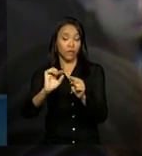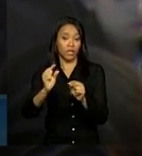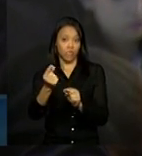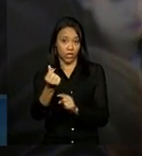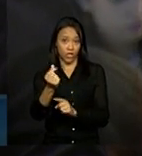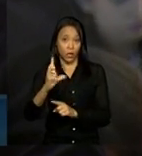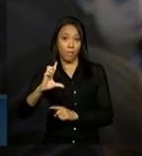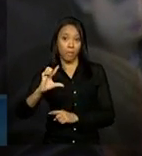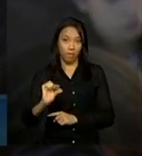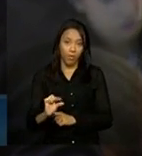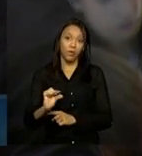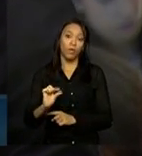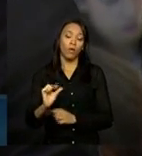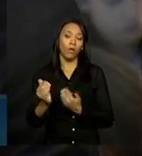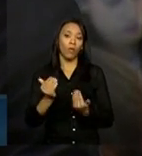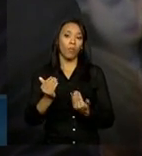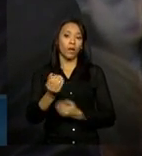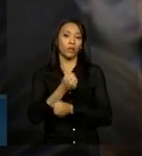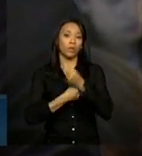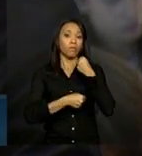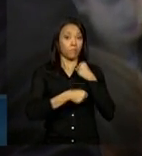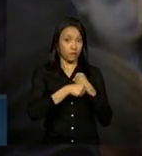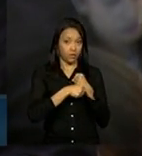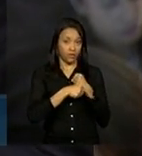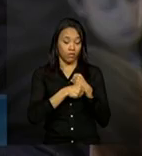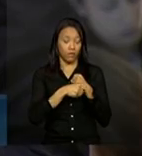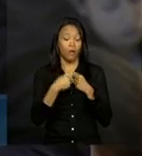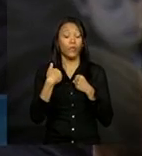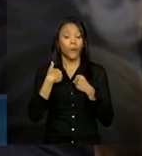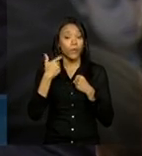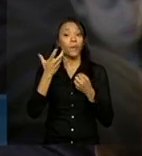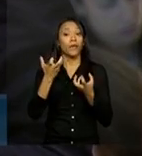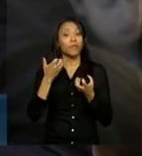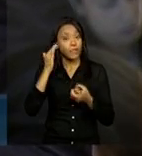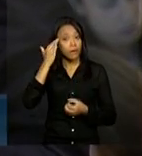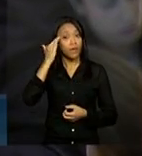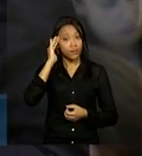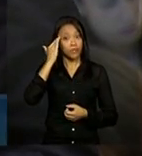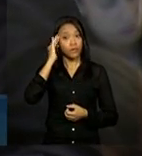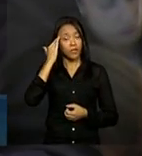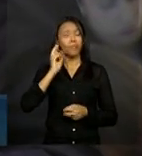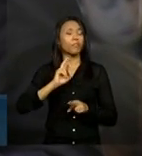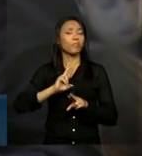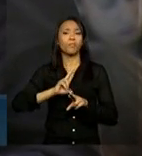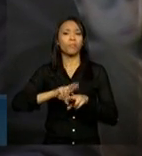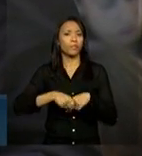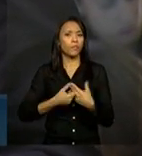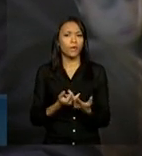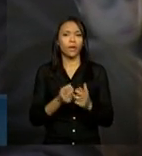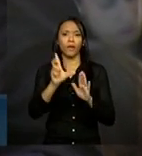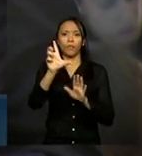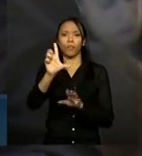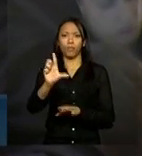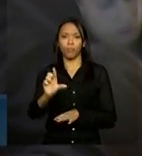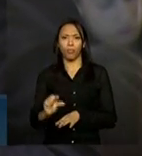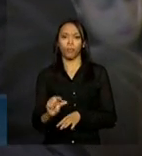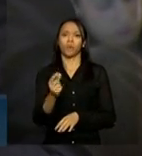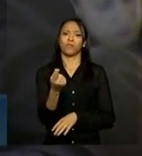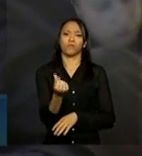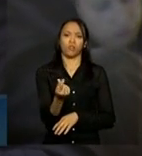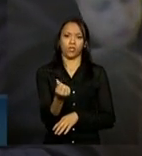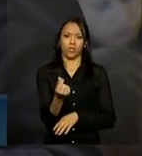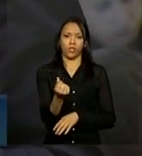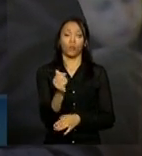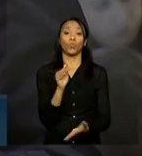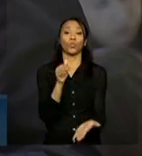do ano passado. Eu queria entender o que, que justifica essa redução do ritmo de investimentos no último